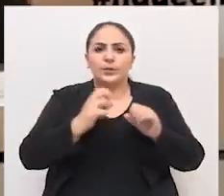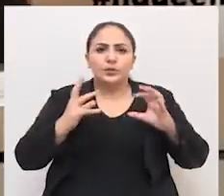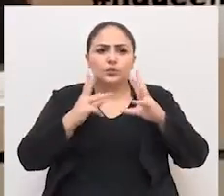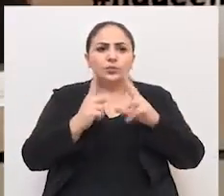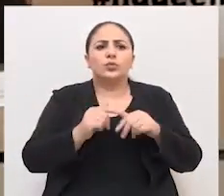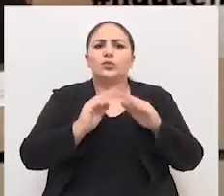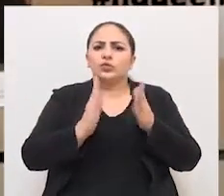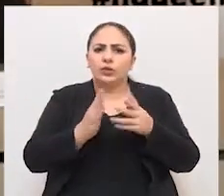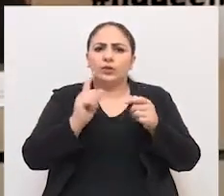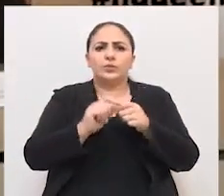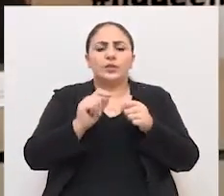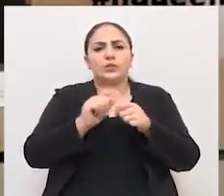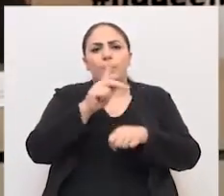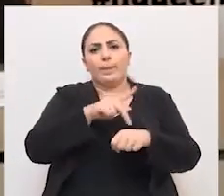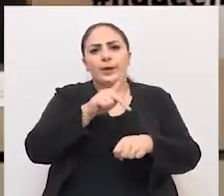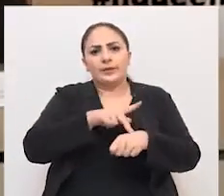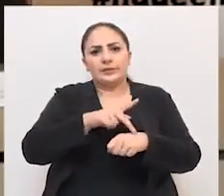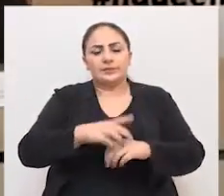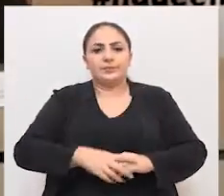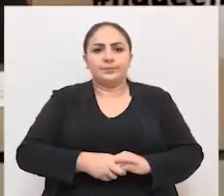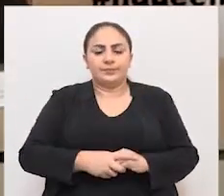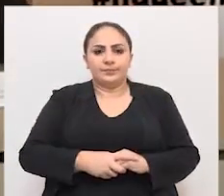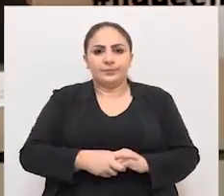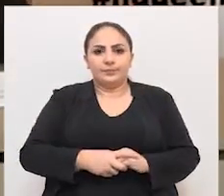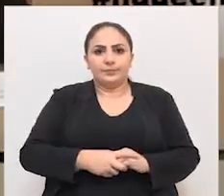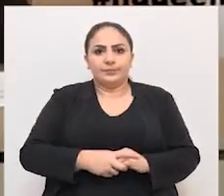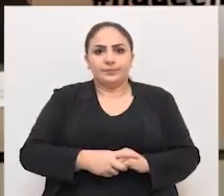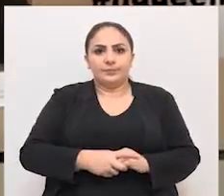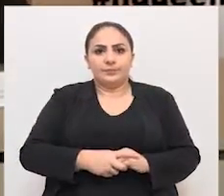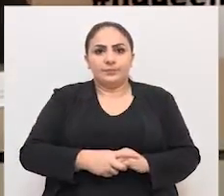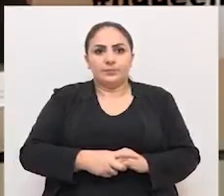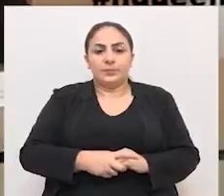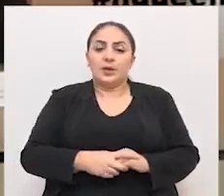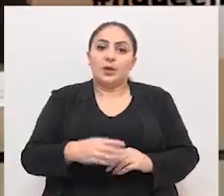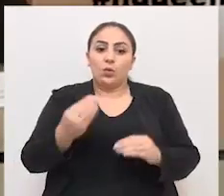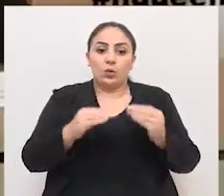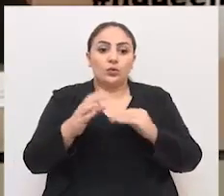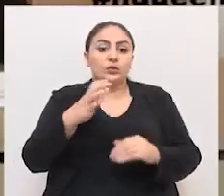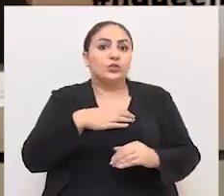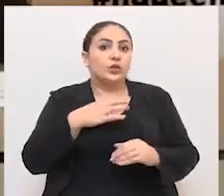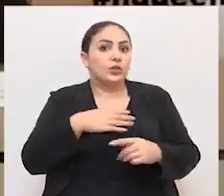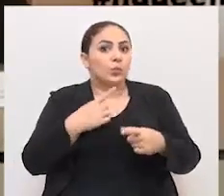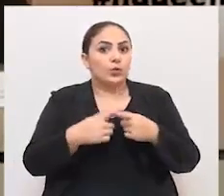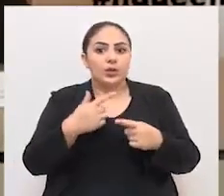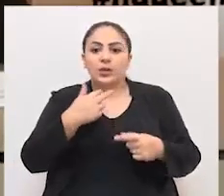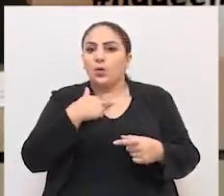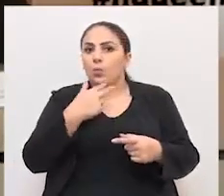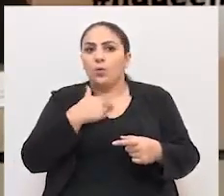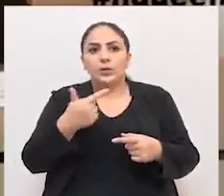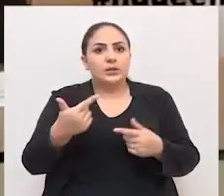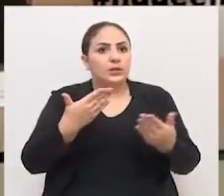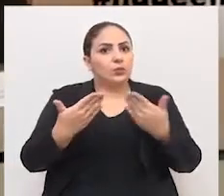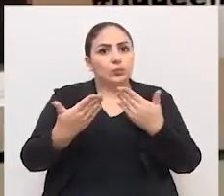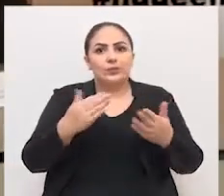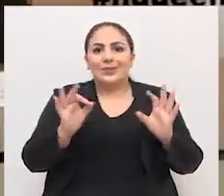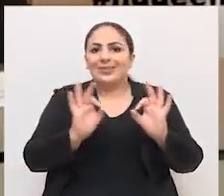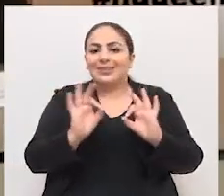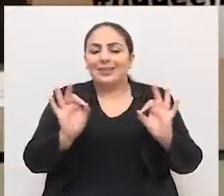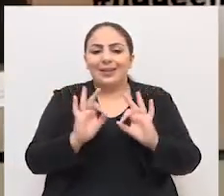somando a todo que já foi feito no país. Estou colocando desta forma porque não pode haver